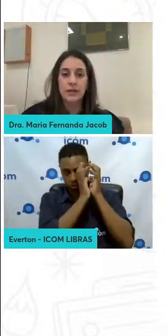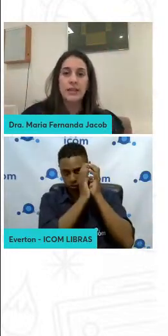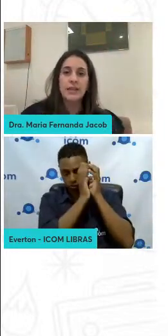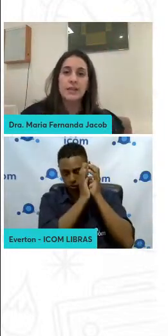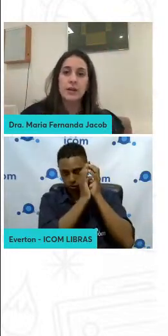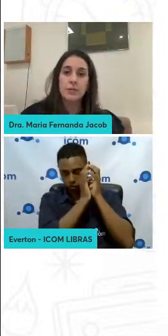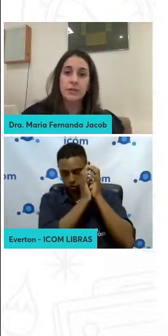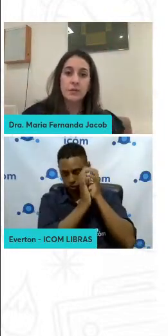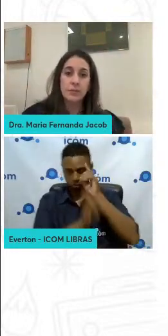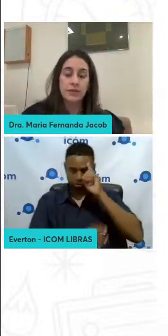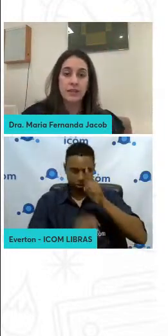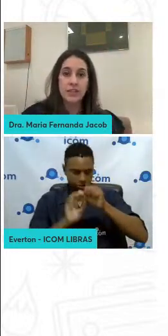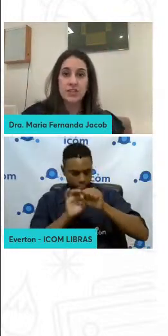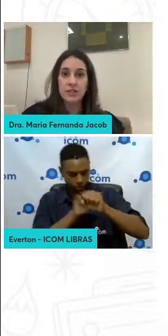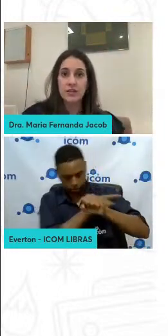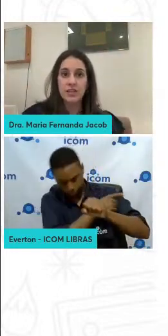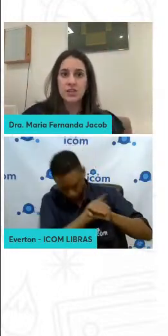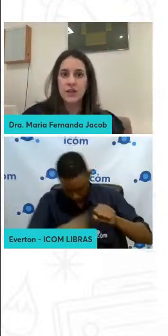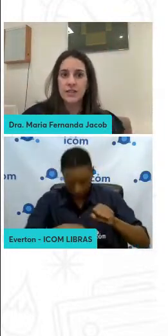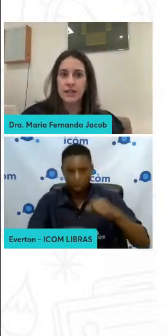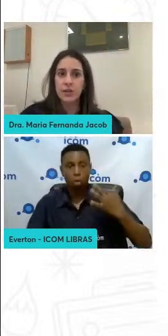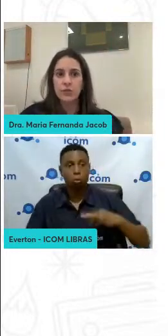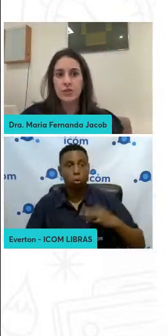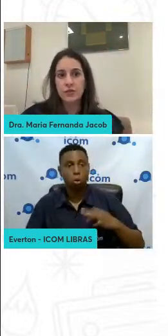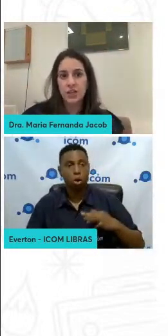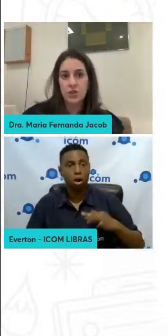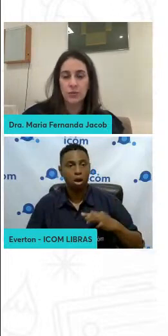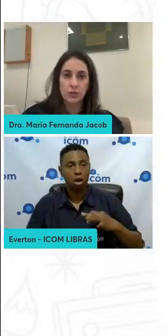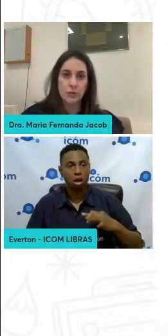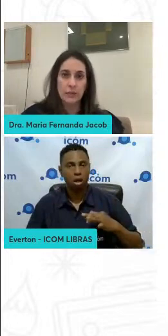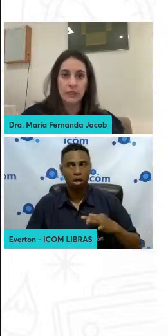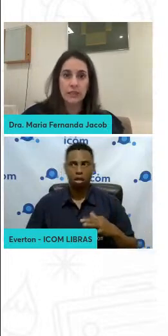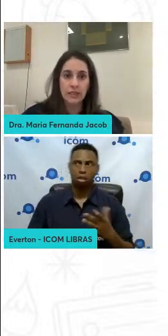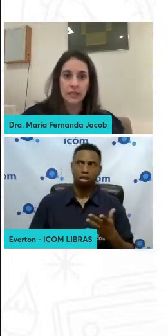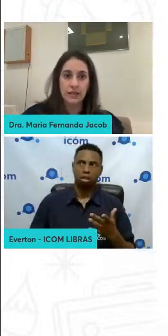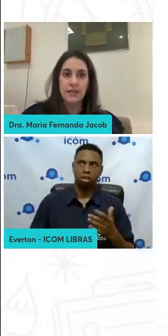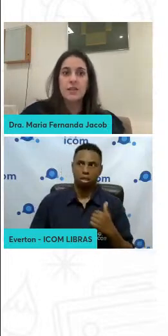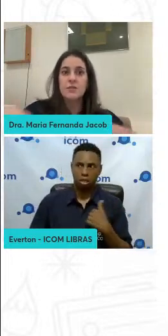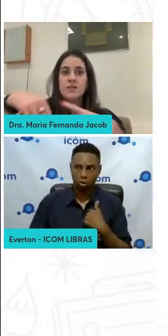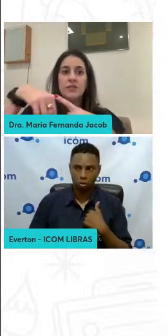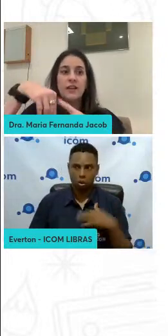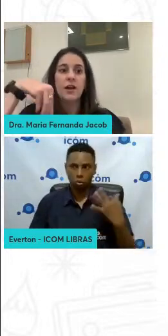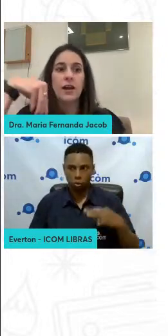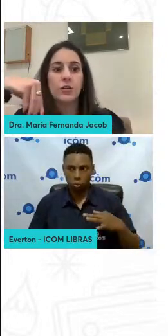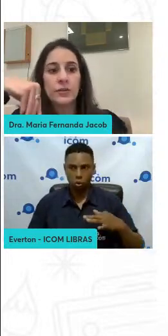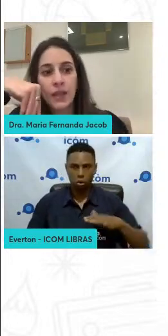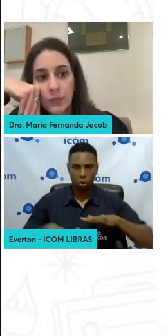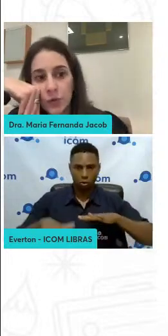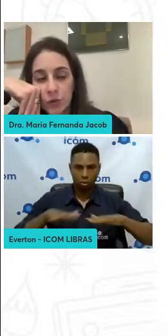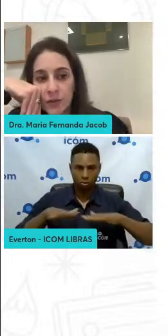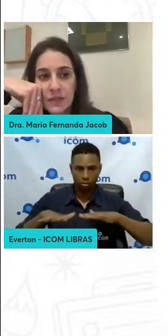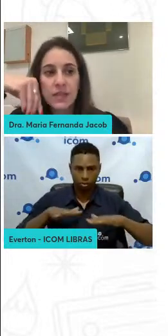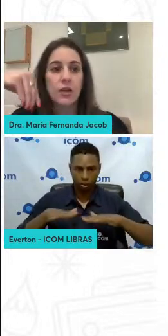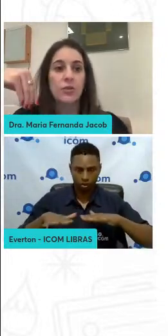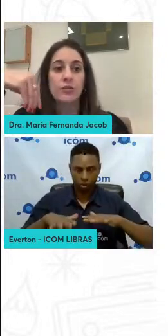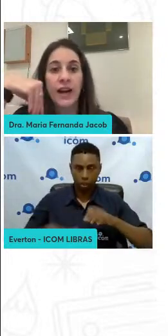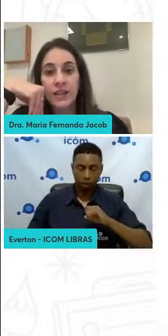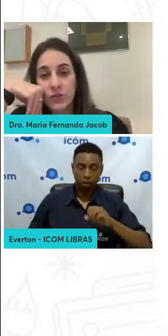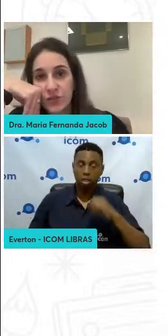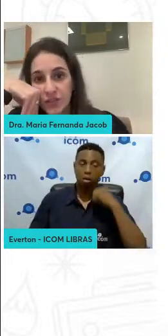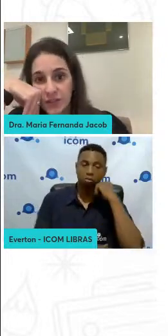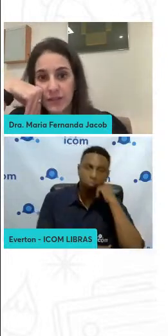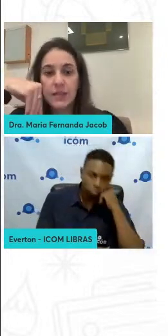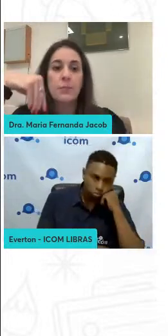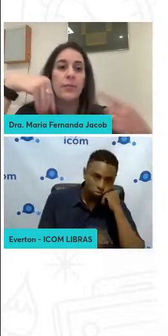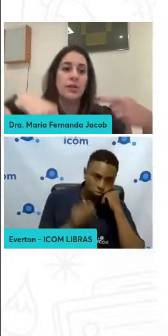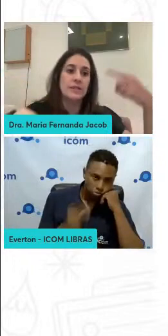de dor. Então, é muito importante de eu identificar, será que eu estou de frente a uma dor mecânica? Se você ficar o tempo todo assim, ou